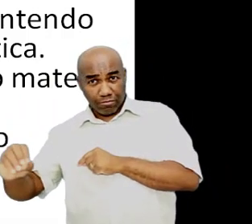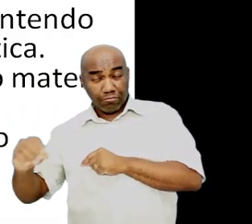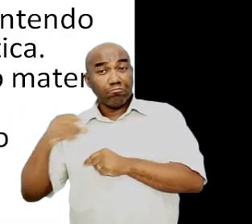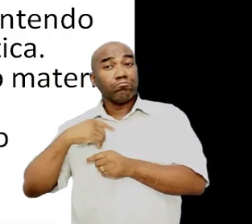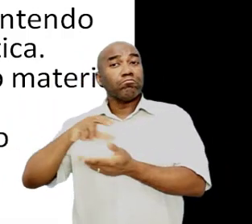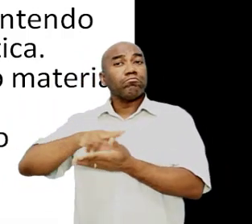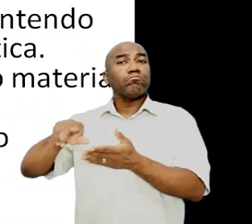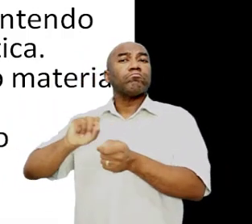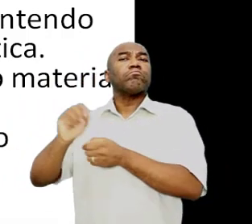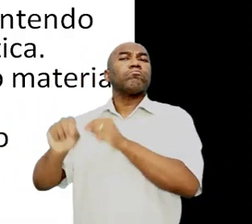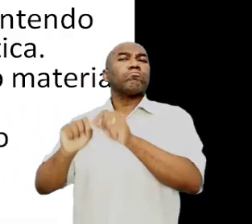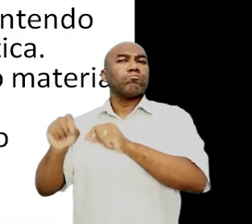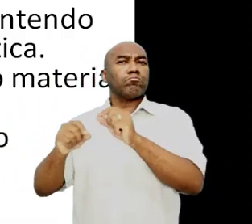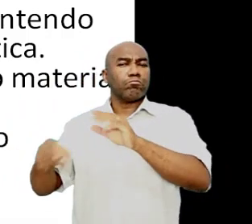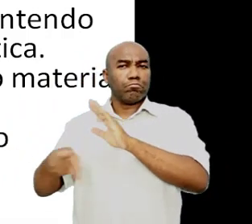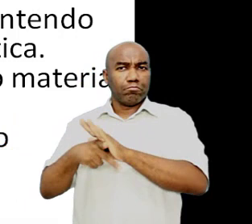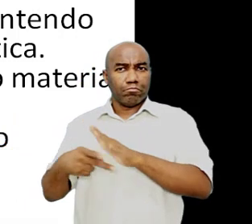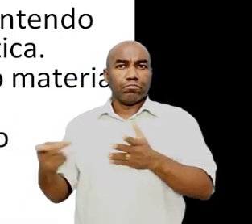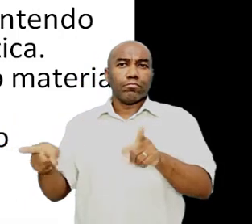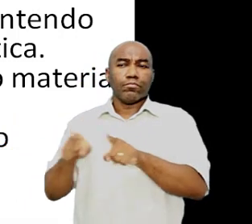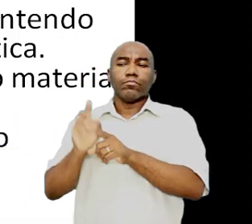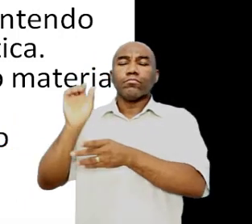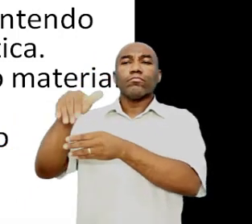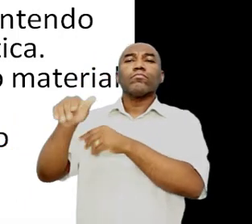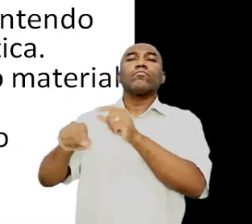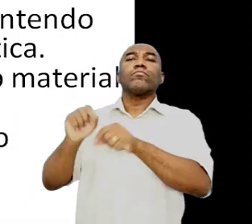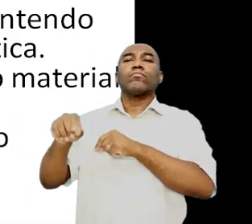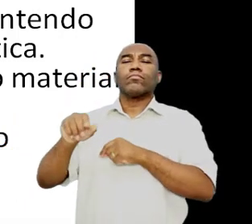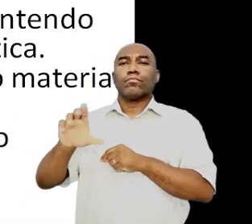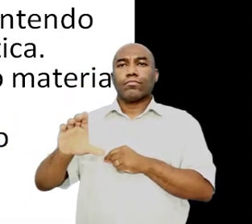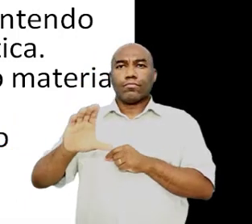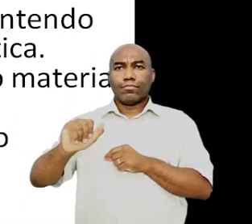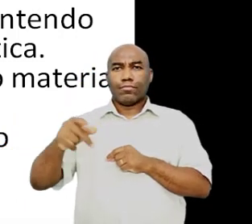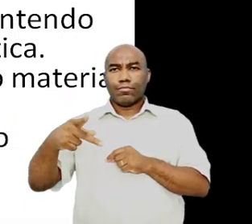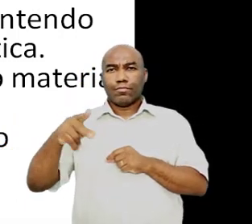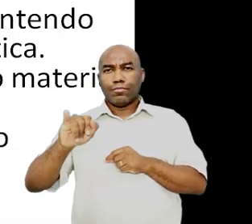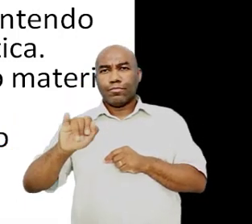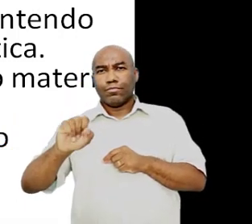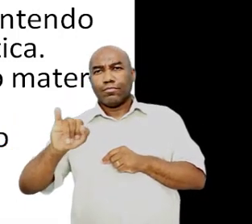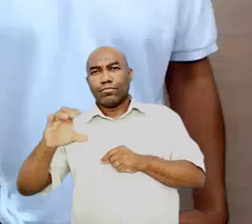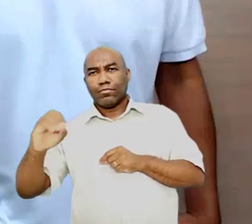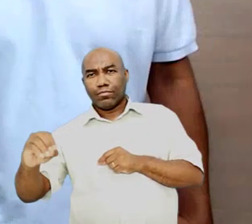Capsídeo contendo lipídio e proteína? Não.